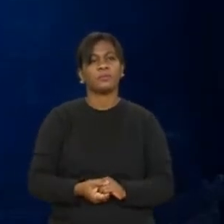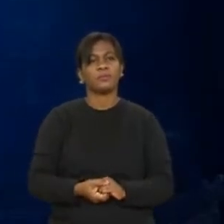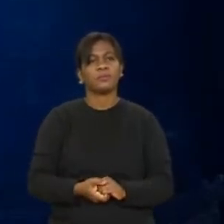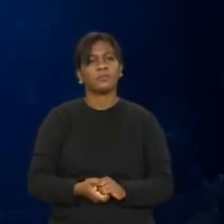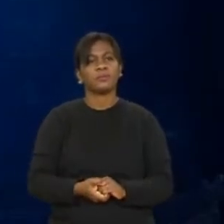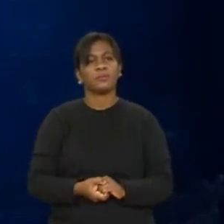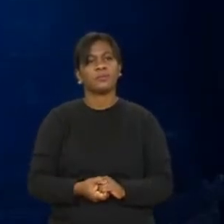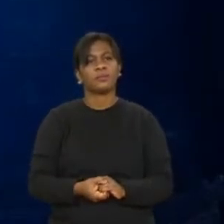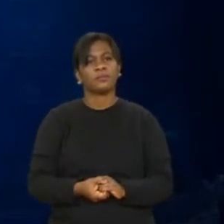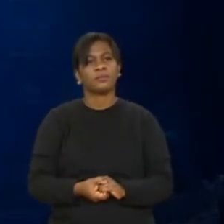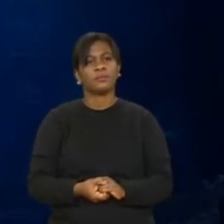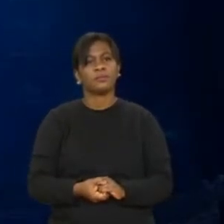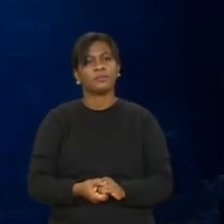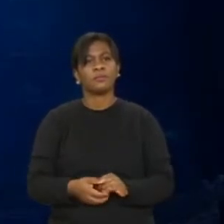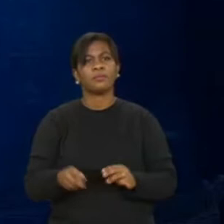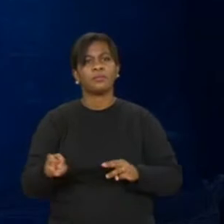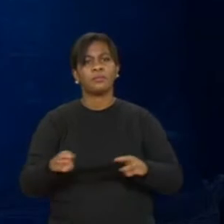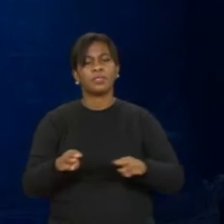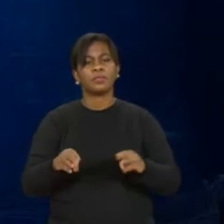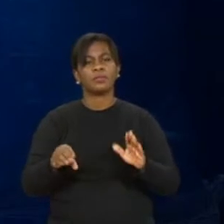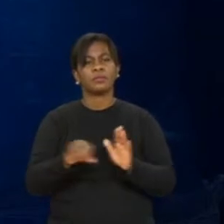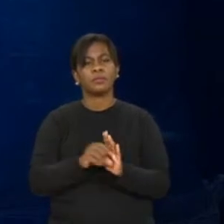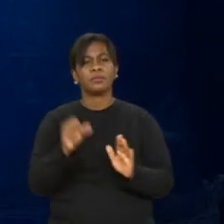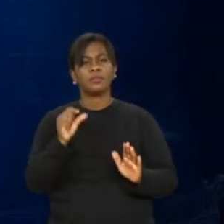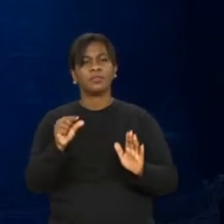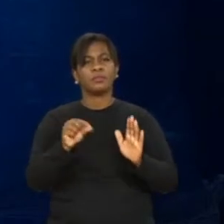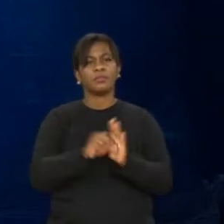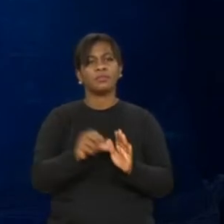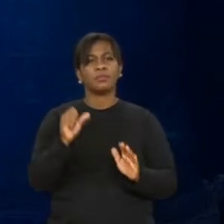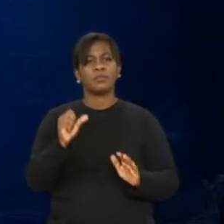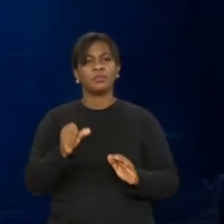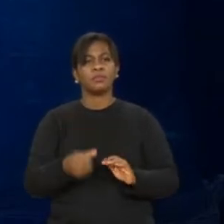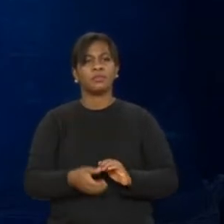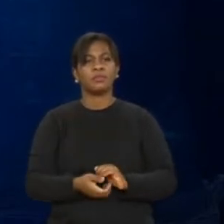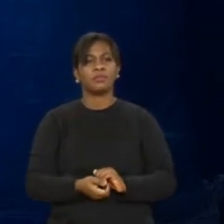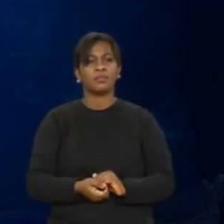Marcos capítulo 6, versículo 6,